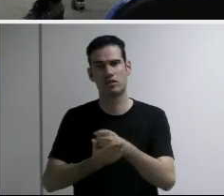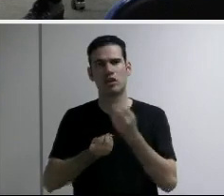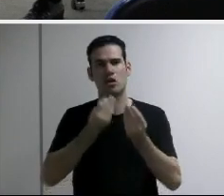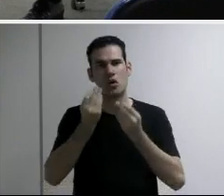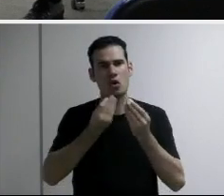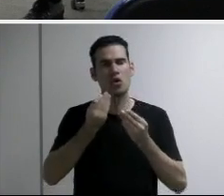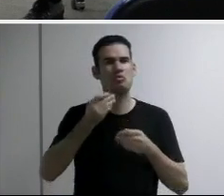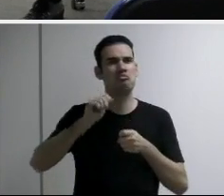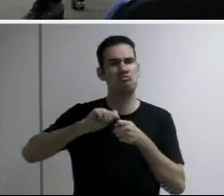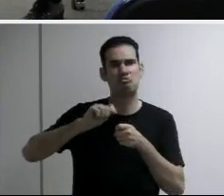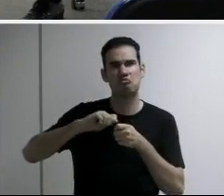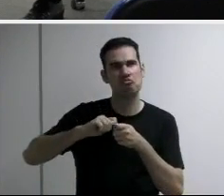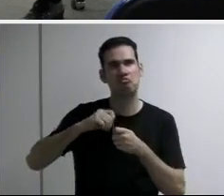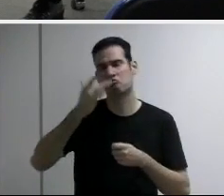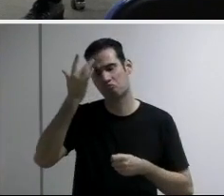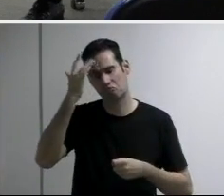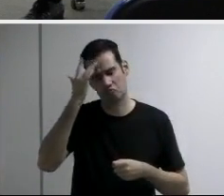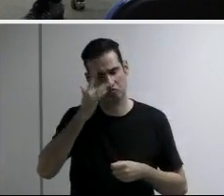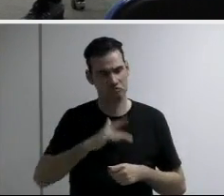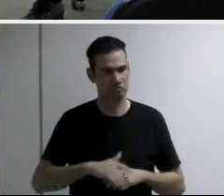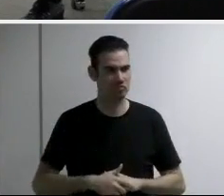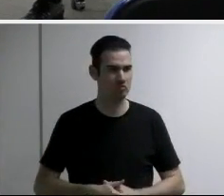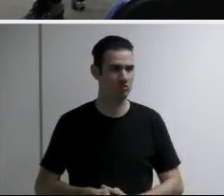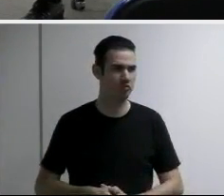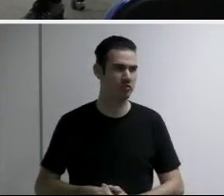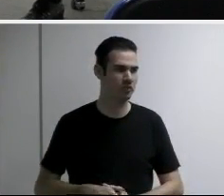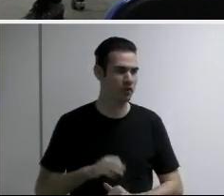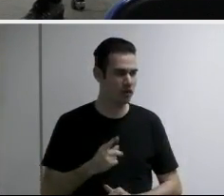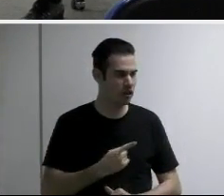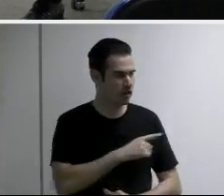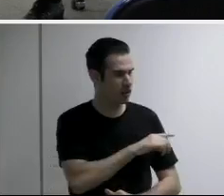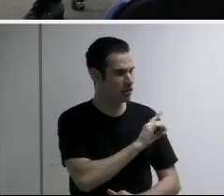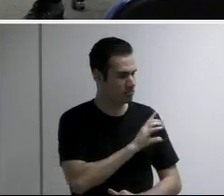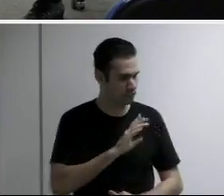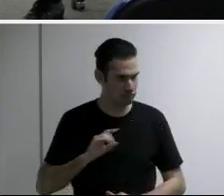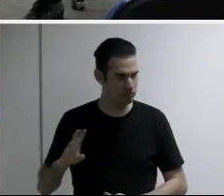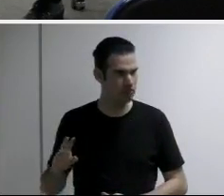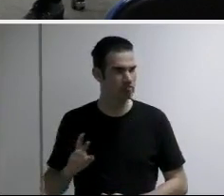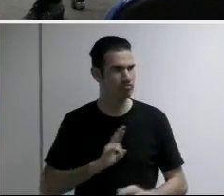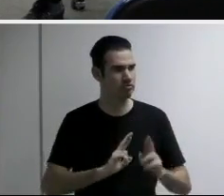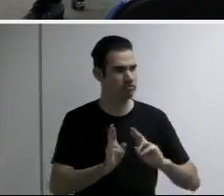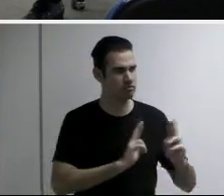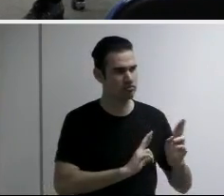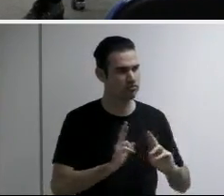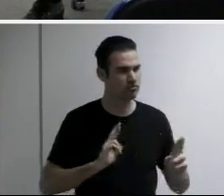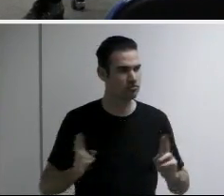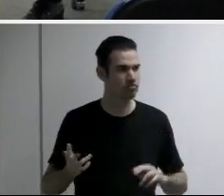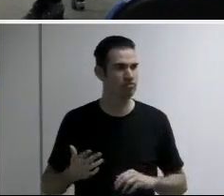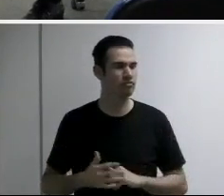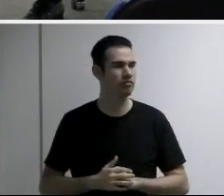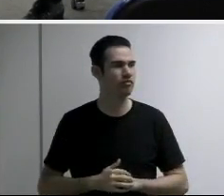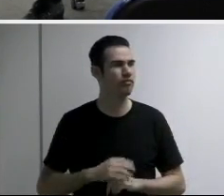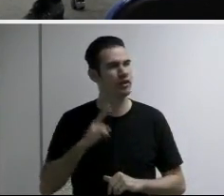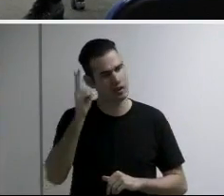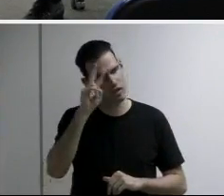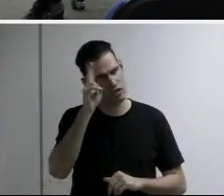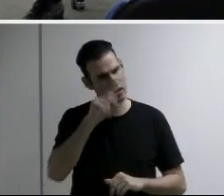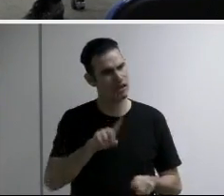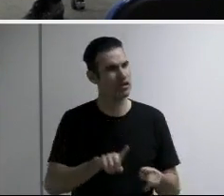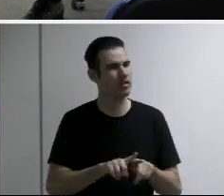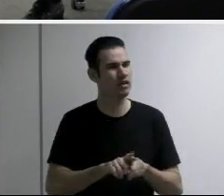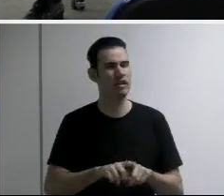bom? Obrigado, Marcel. E antes de terminar, na qualidade de moderador, eu vou usurpar abusar do meu poder. Só lembrar que a